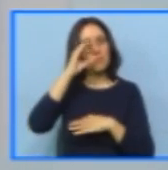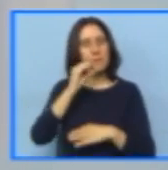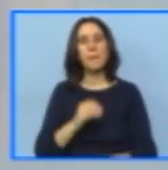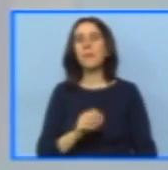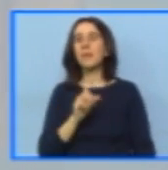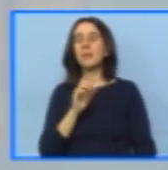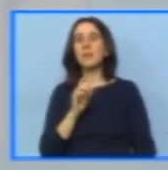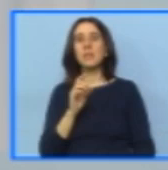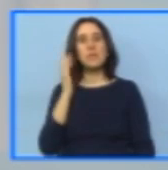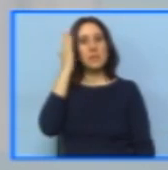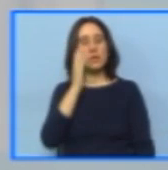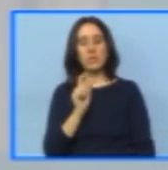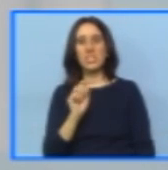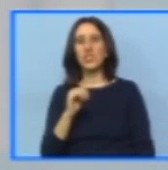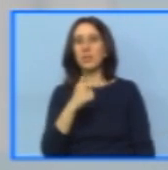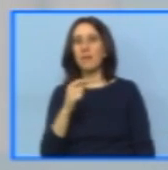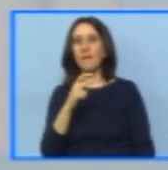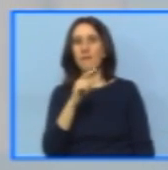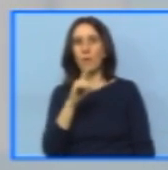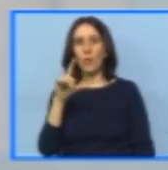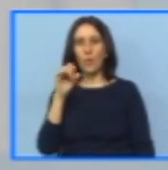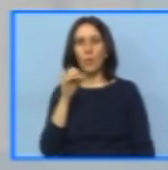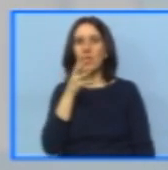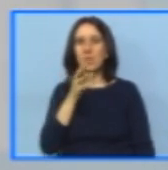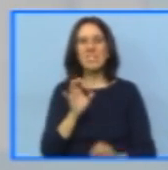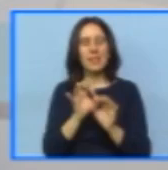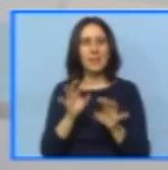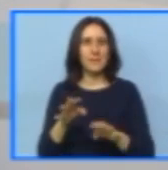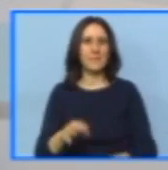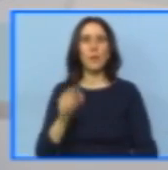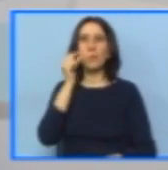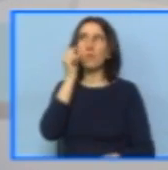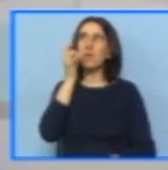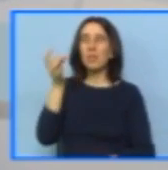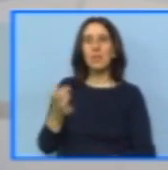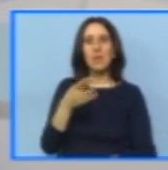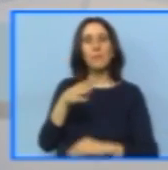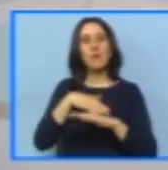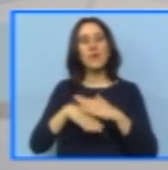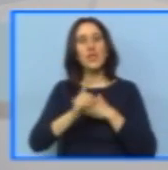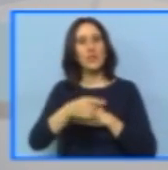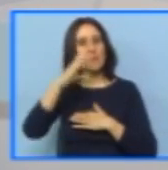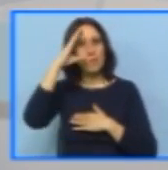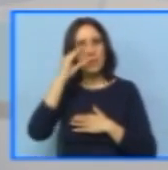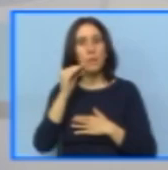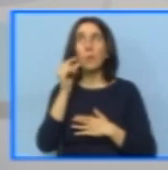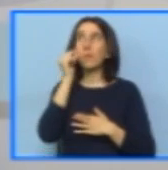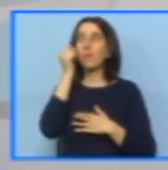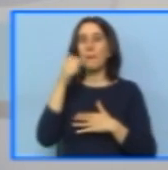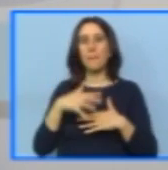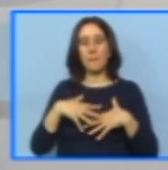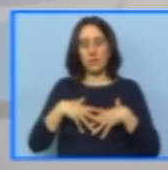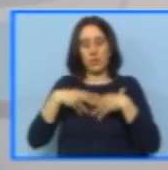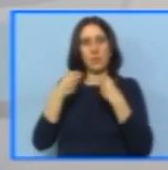Estevão, de Estevão? Exatamente as mesmas. Pai, perdoa-lhes porque não sabem o que fazem. Pai, nas tuas mãos entrego o meu espírito. É